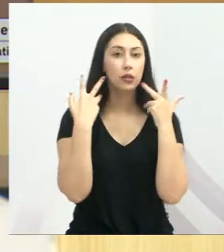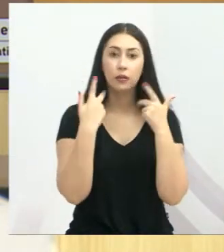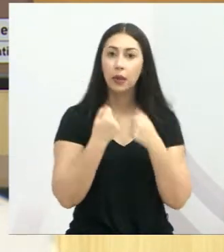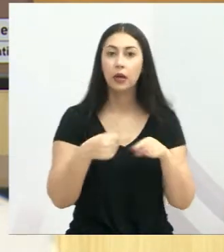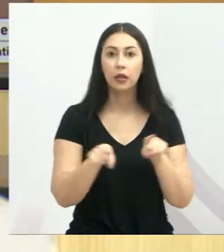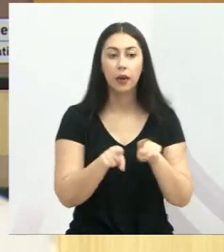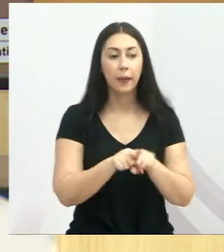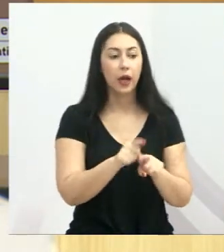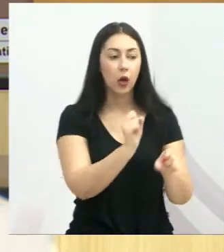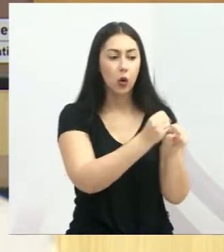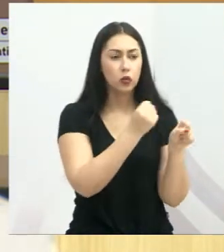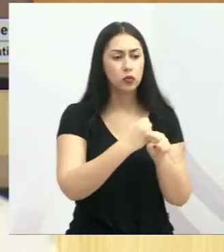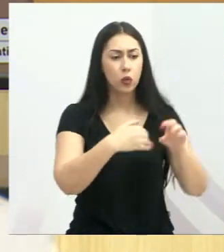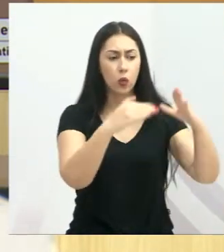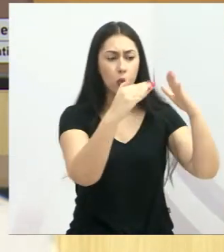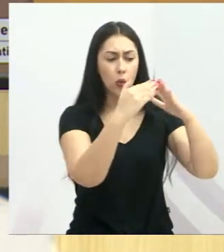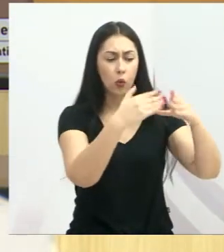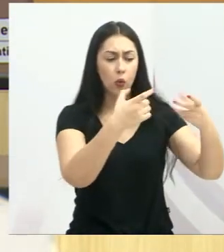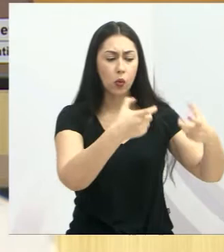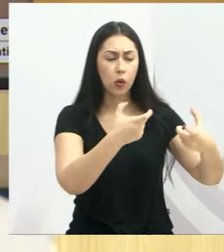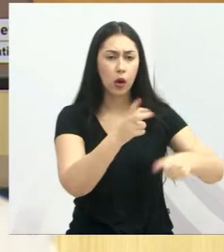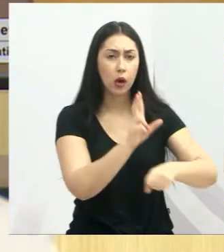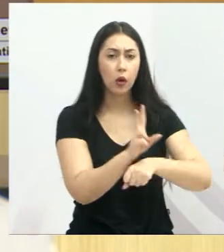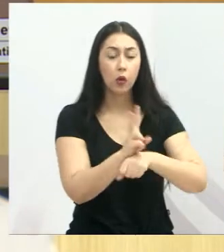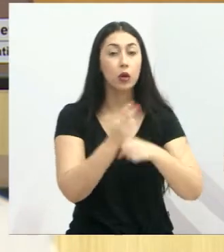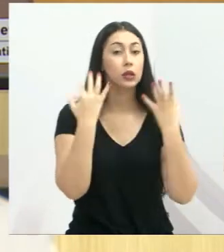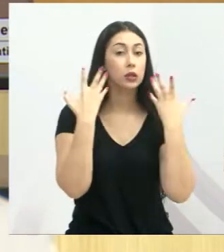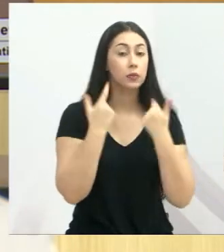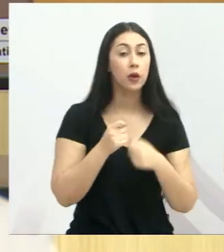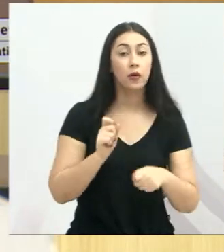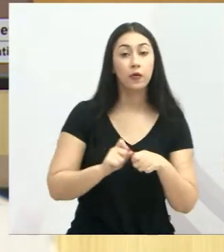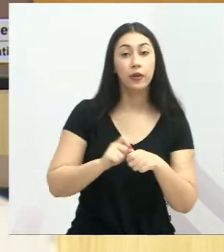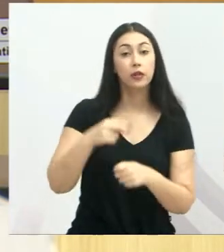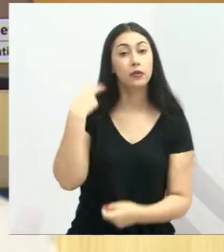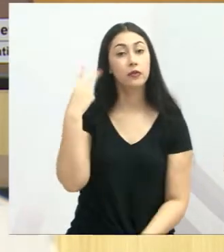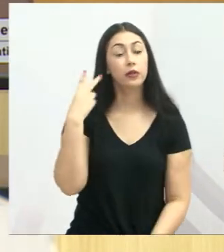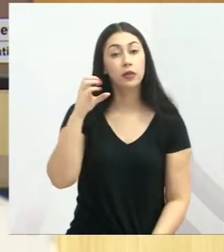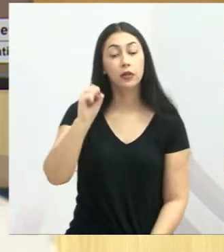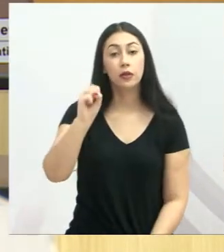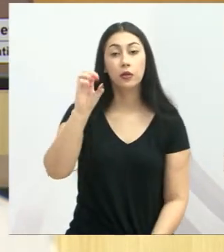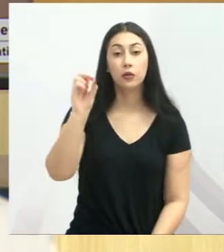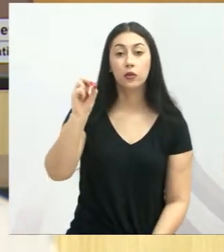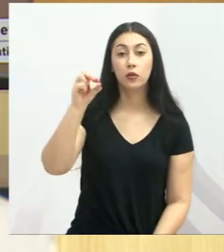os animais. Autoria, vereadora Sônia Patas da Amizade.